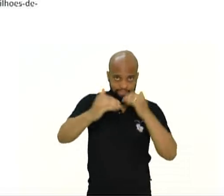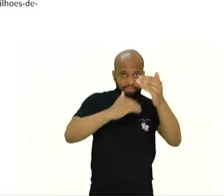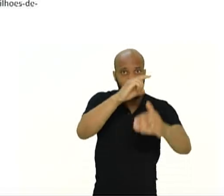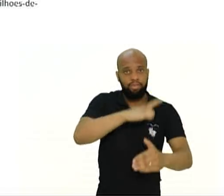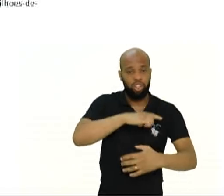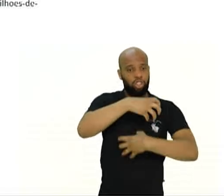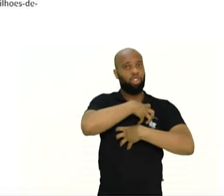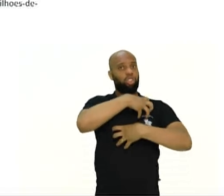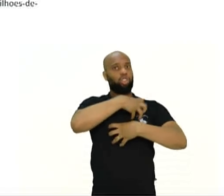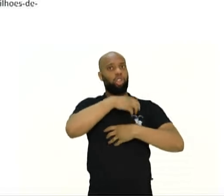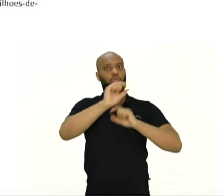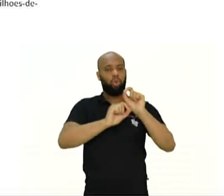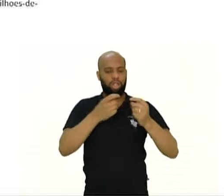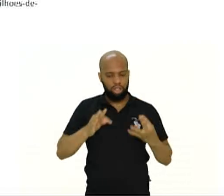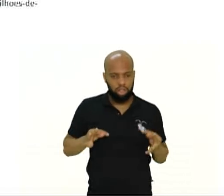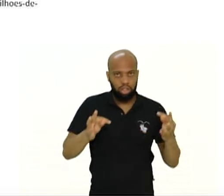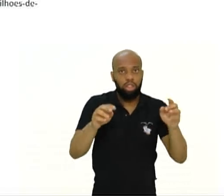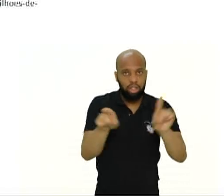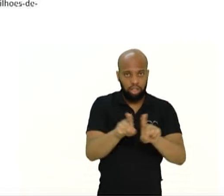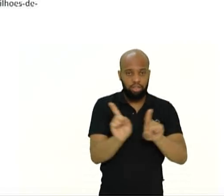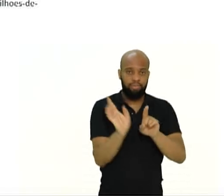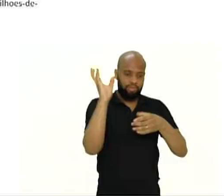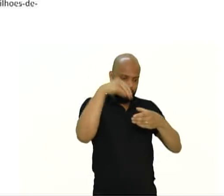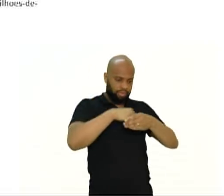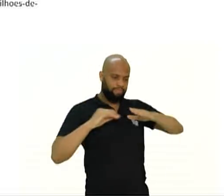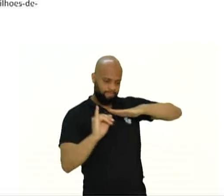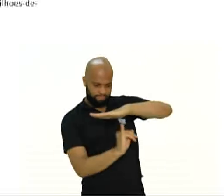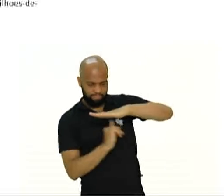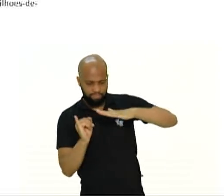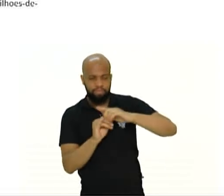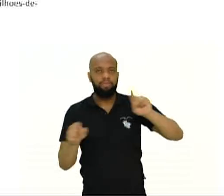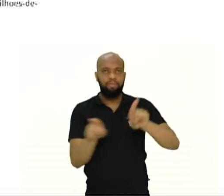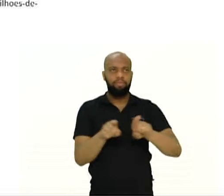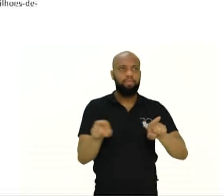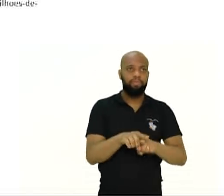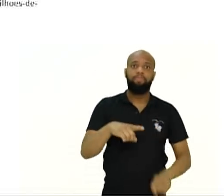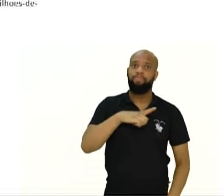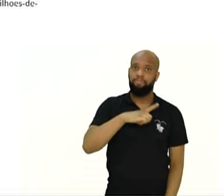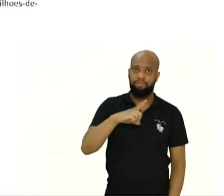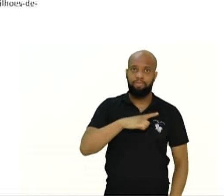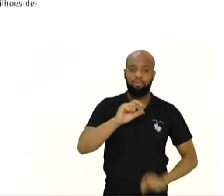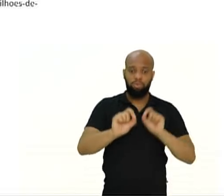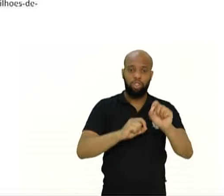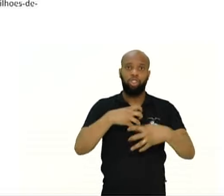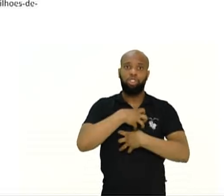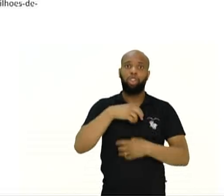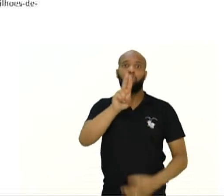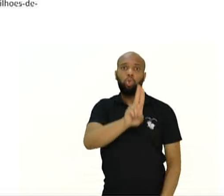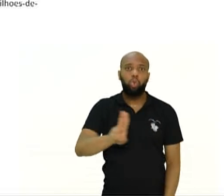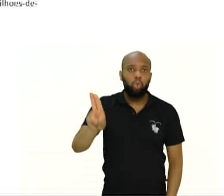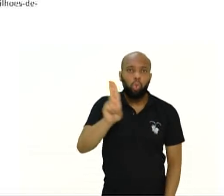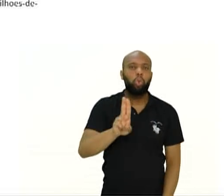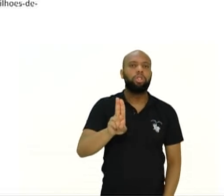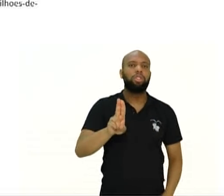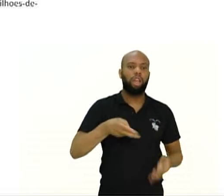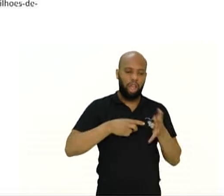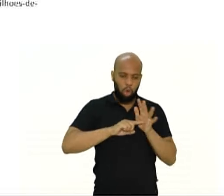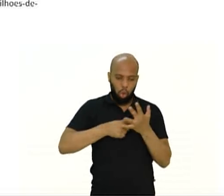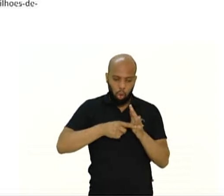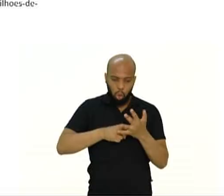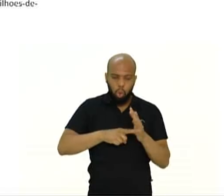desenvolvimento tecnológico, assim como nas indústrias, né? Ela é altamente mecanizada. Então